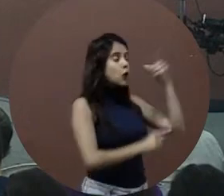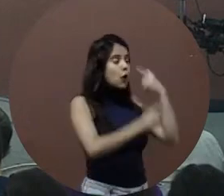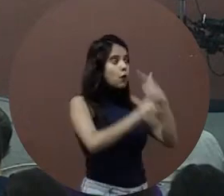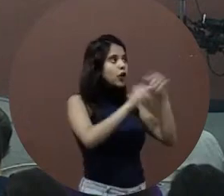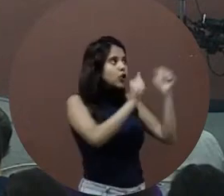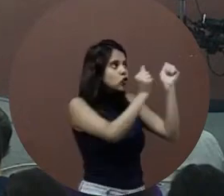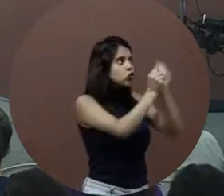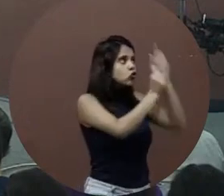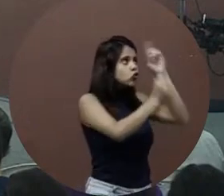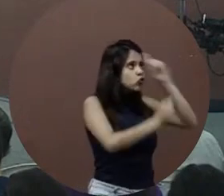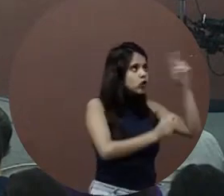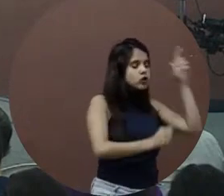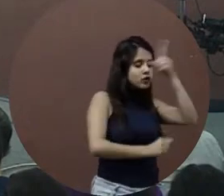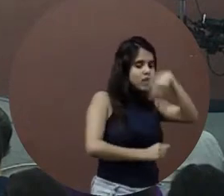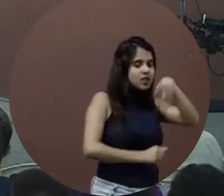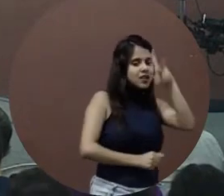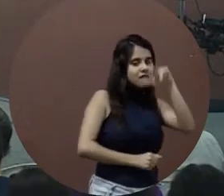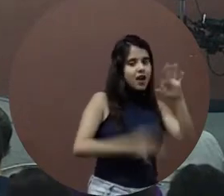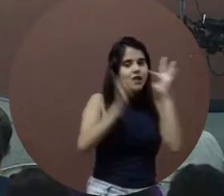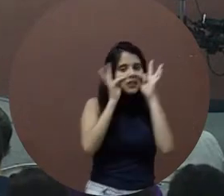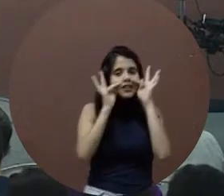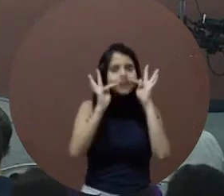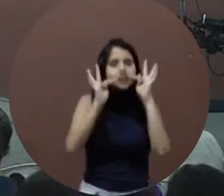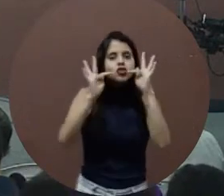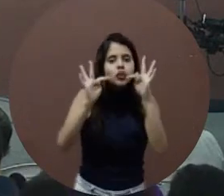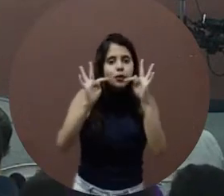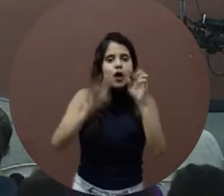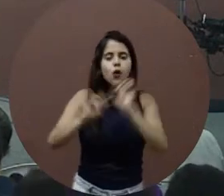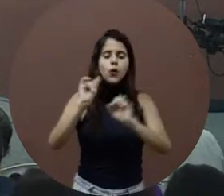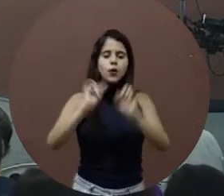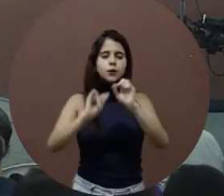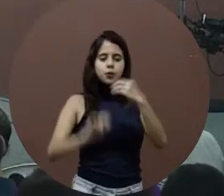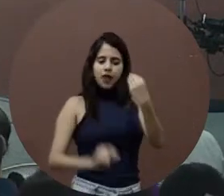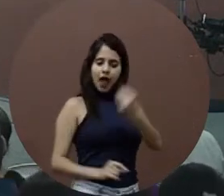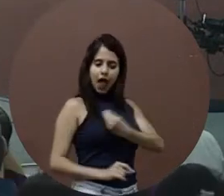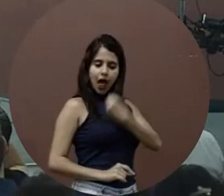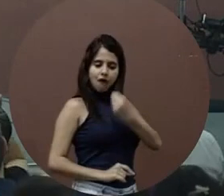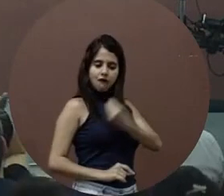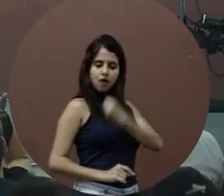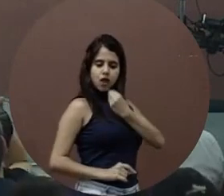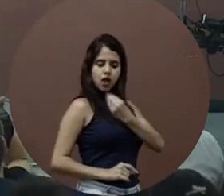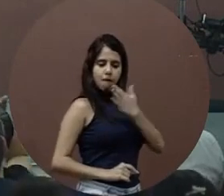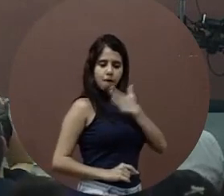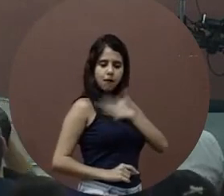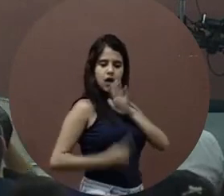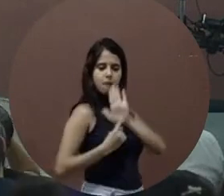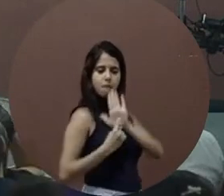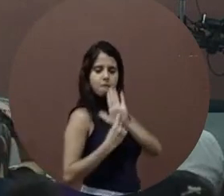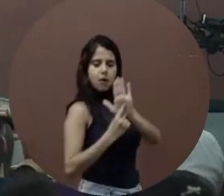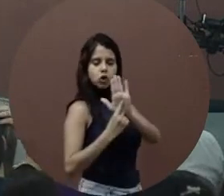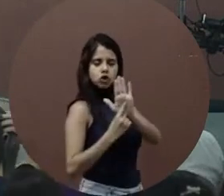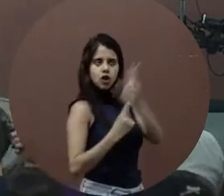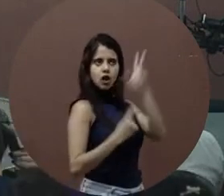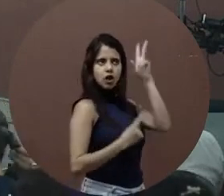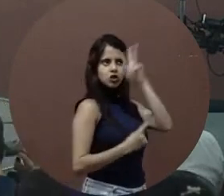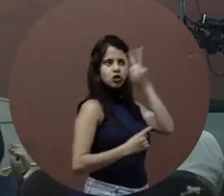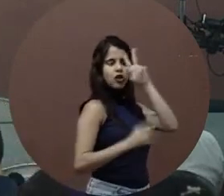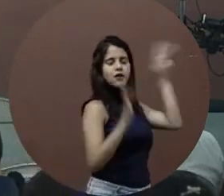esse mundo de que a sua vida é a história de Deus sendo escrita em